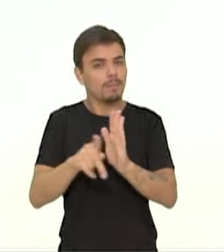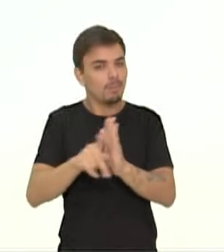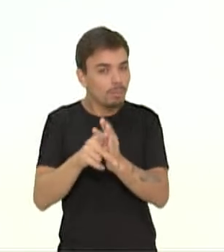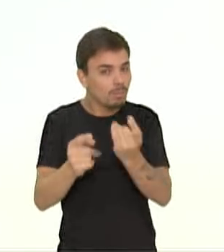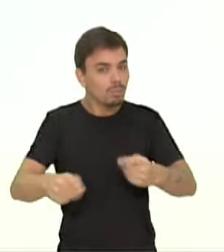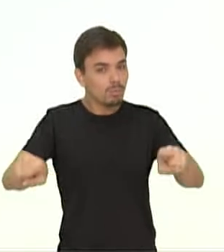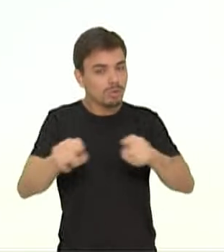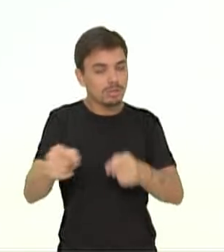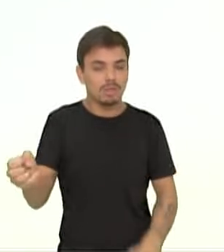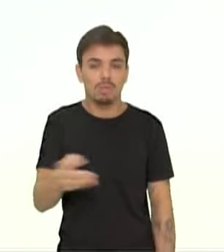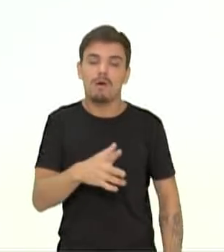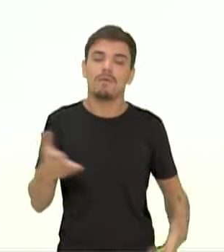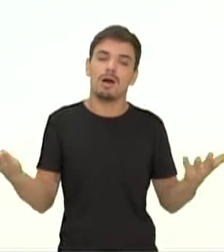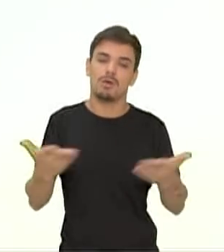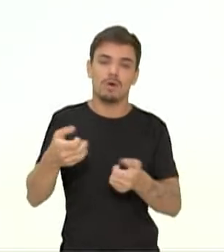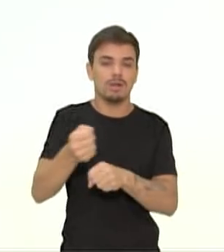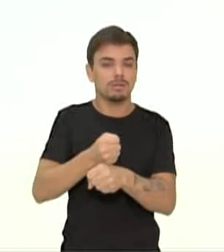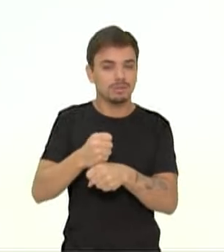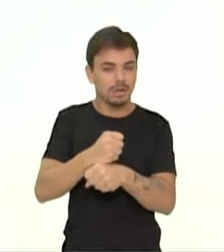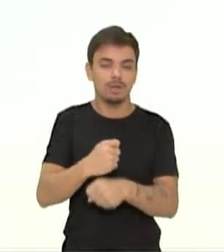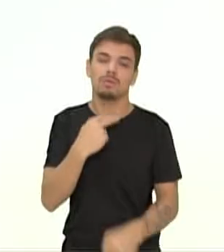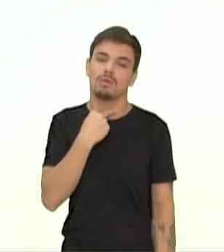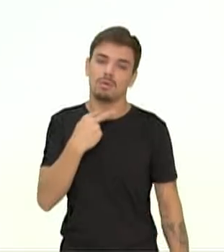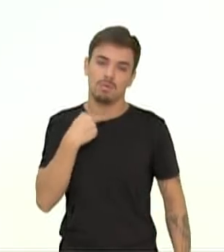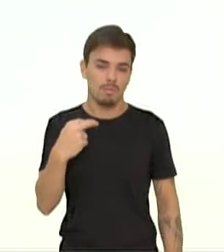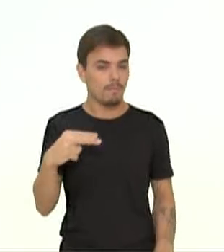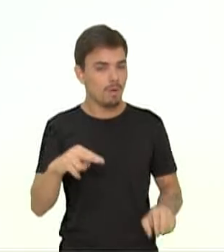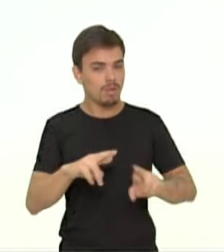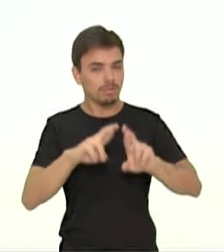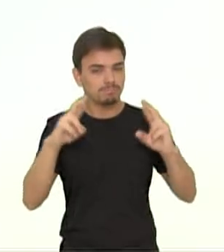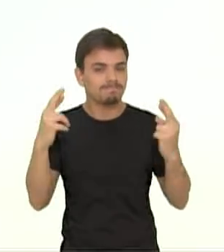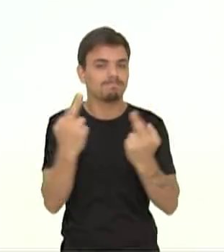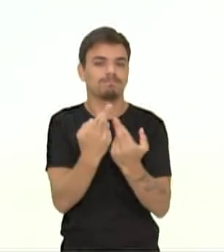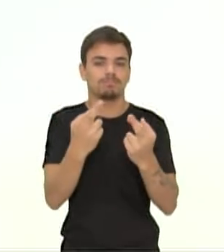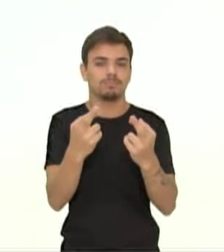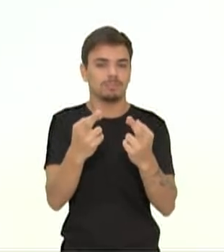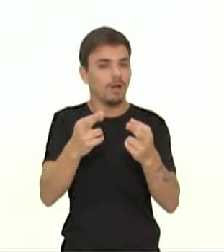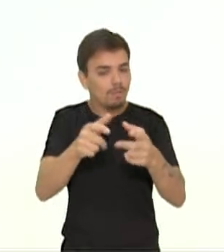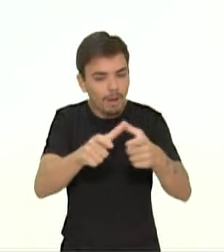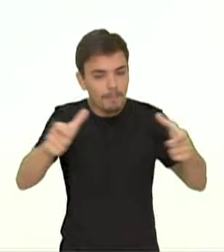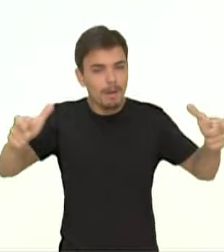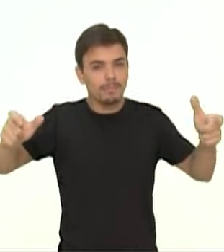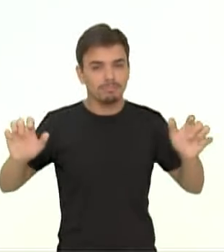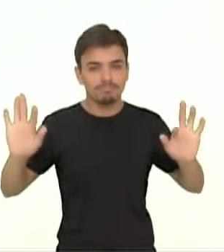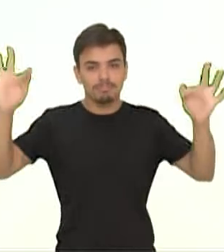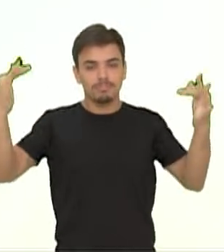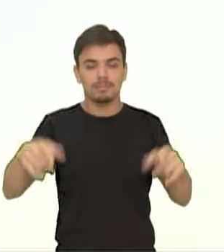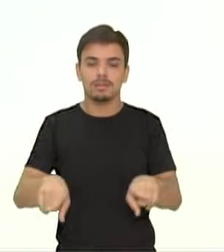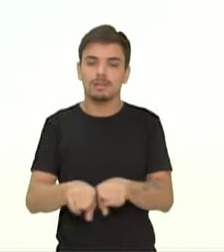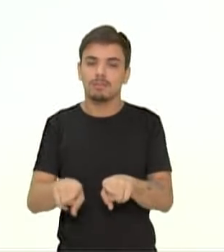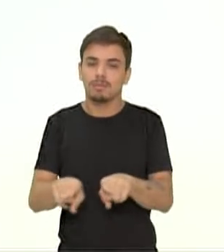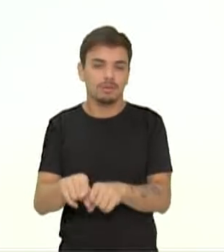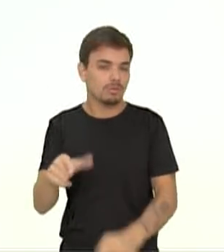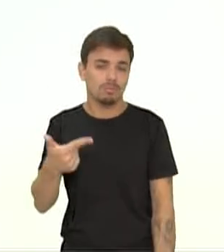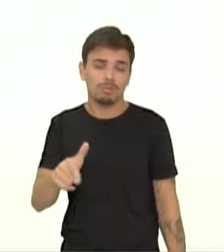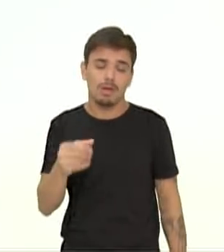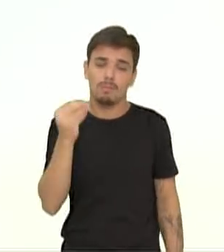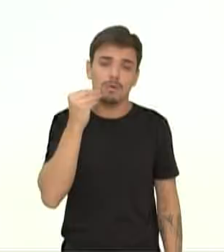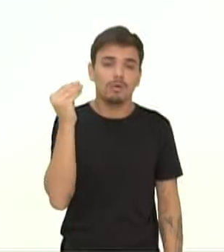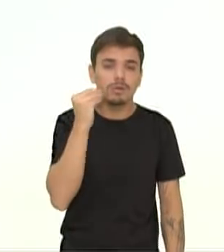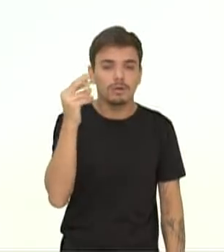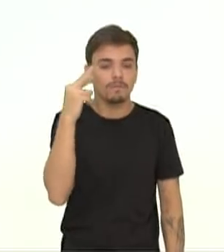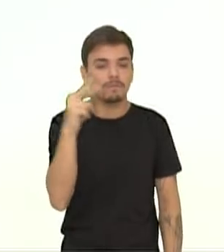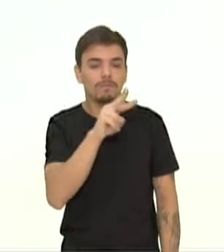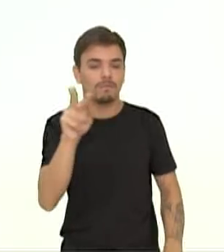imagina nesse ano também, onde a gente não está podendo se reunir em grandes eventos, né? A gente não ia ter oportunidade de assistir